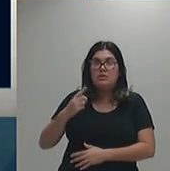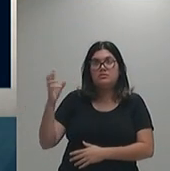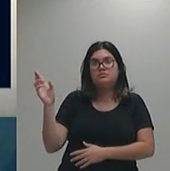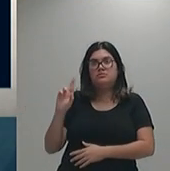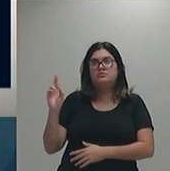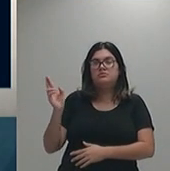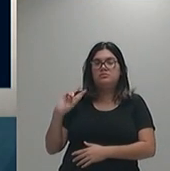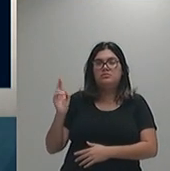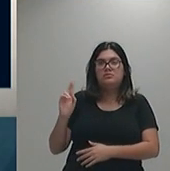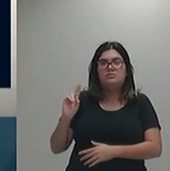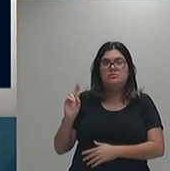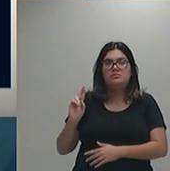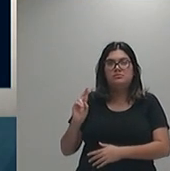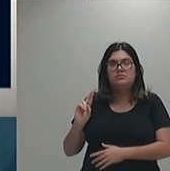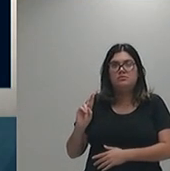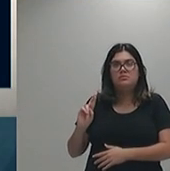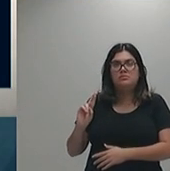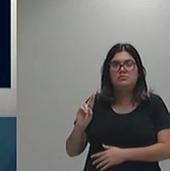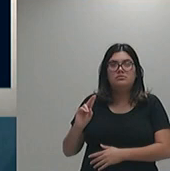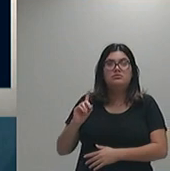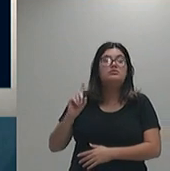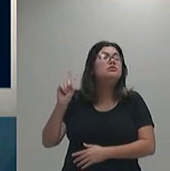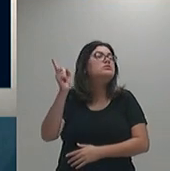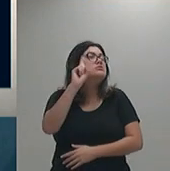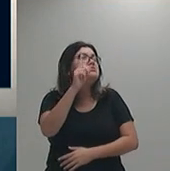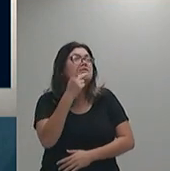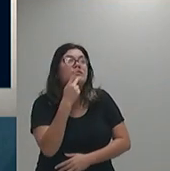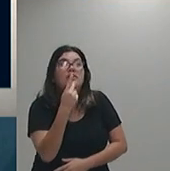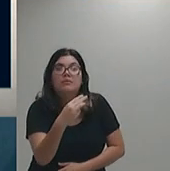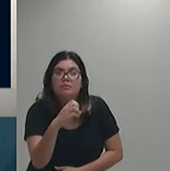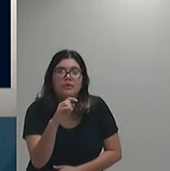frente aí não se escreve aqui